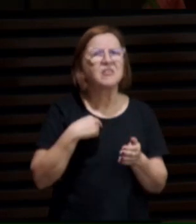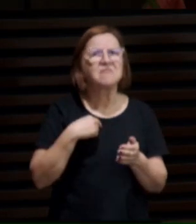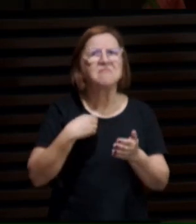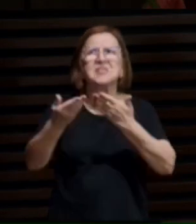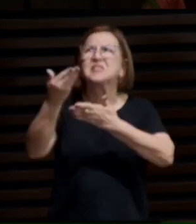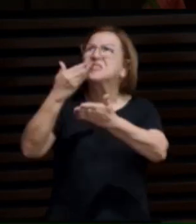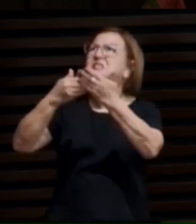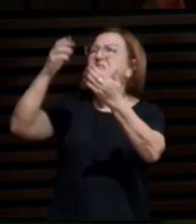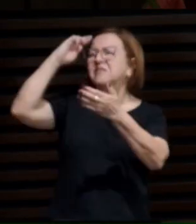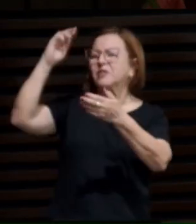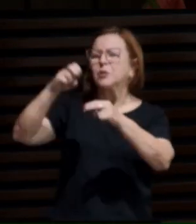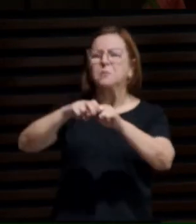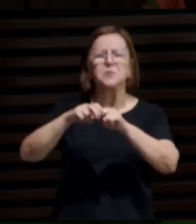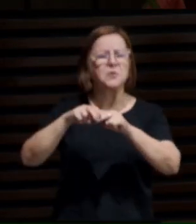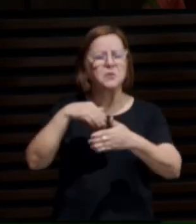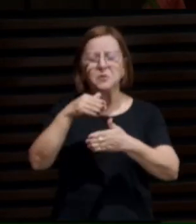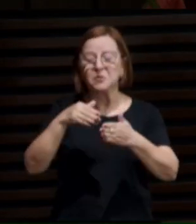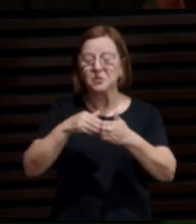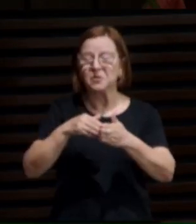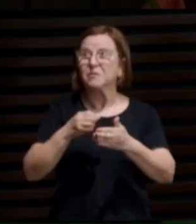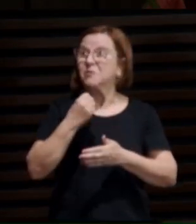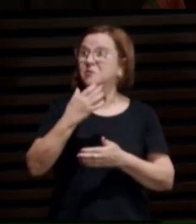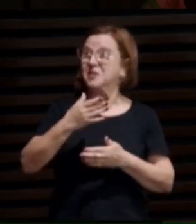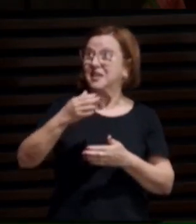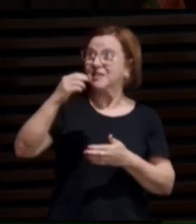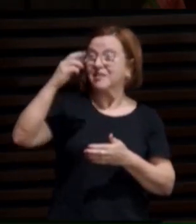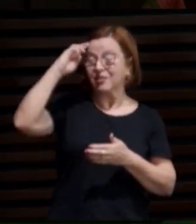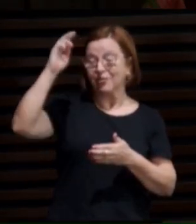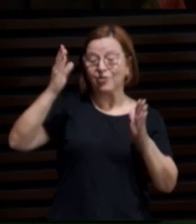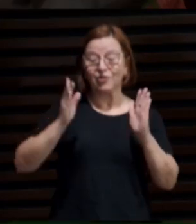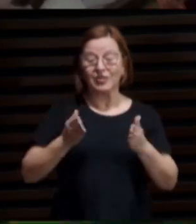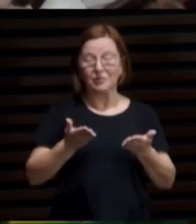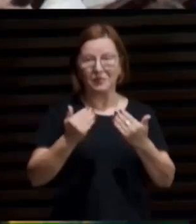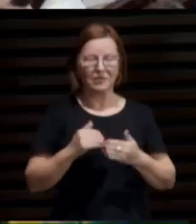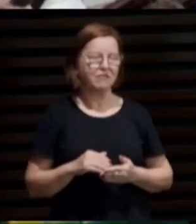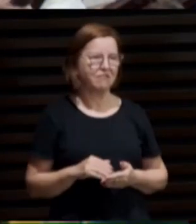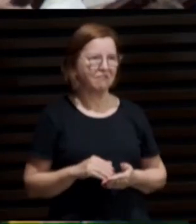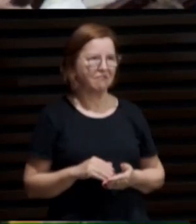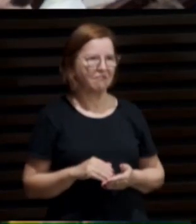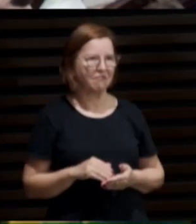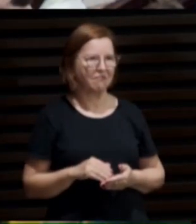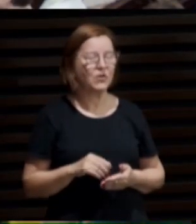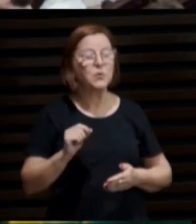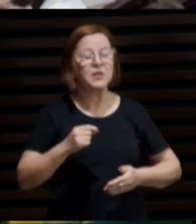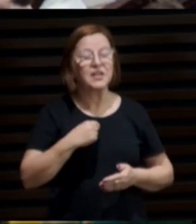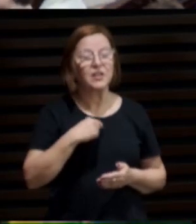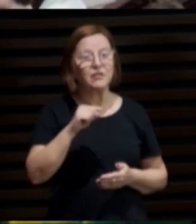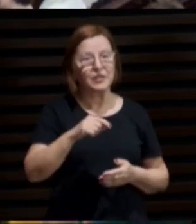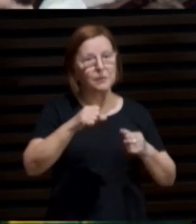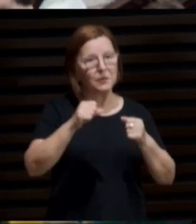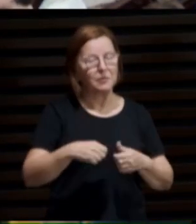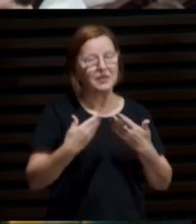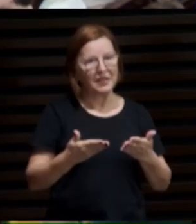por todos os benefícios para comigo? O que que eu e você podemos dar se não for por meio de Jesus